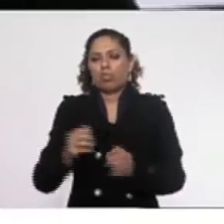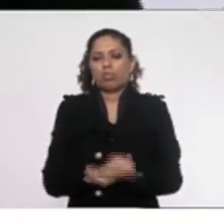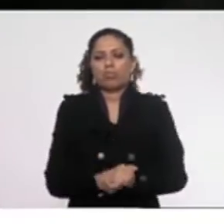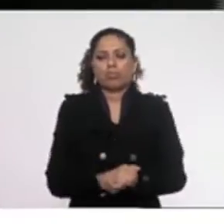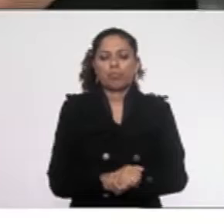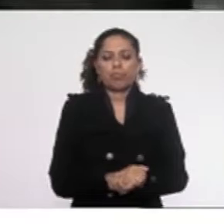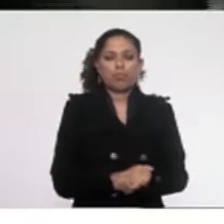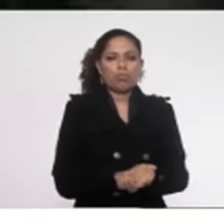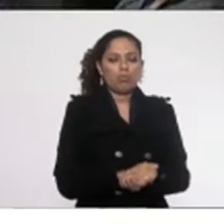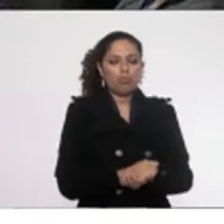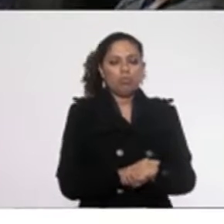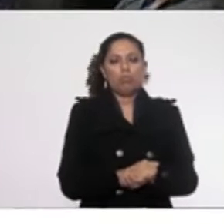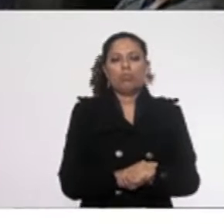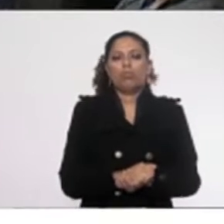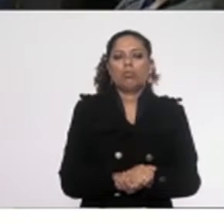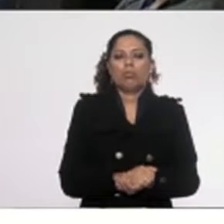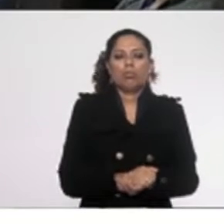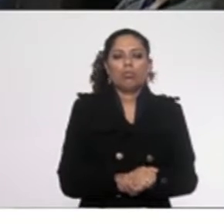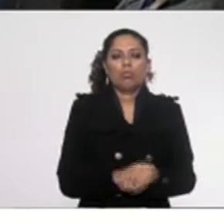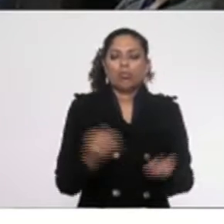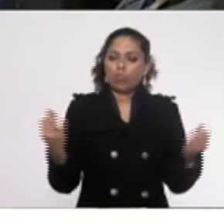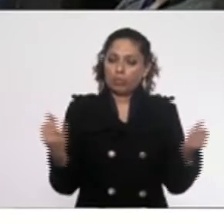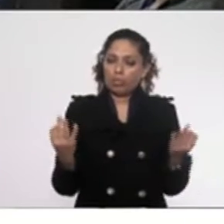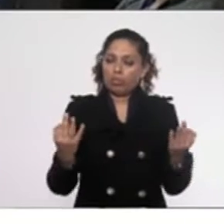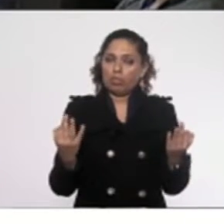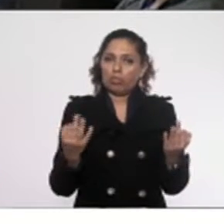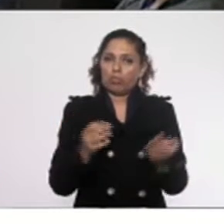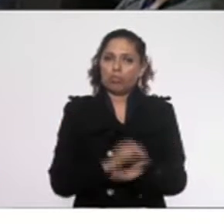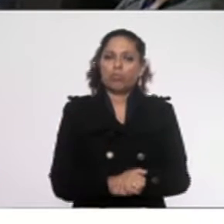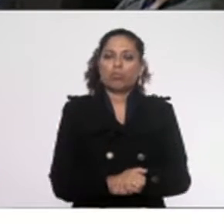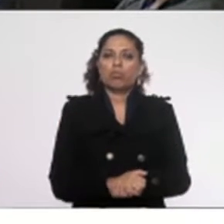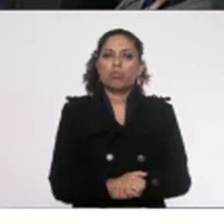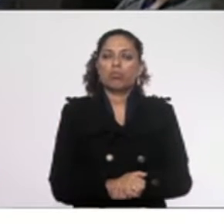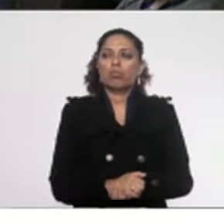É isso. Perfeito.